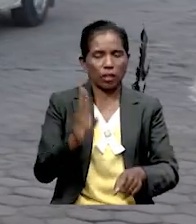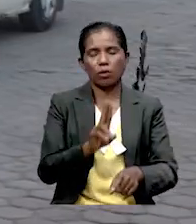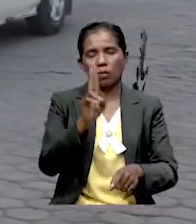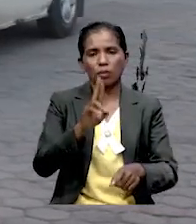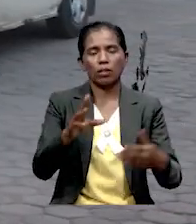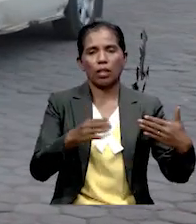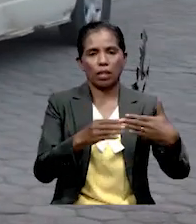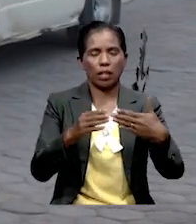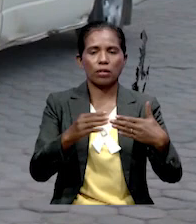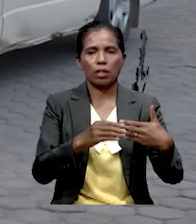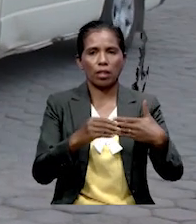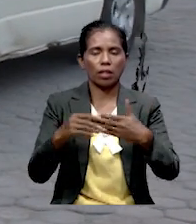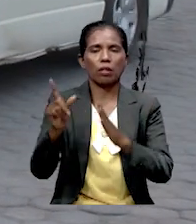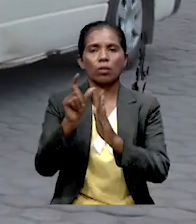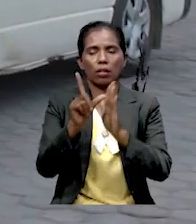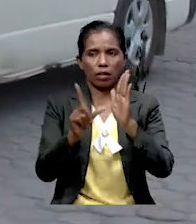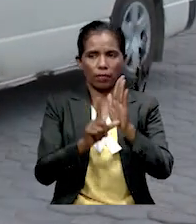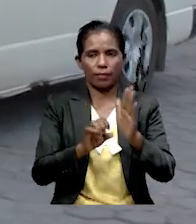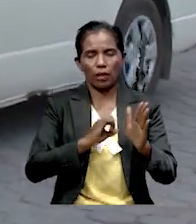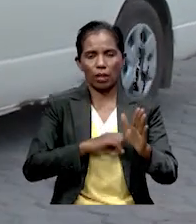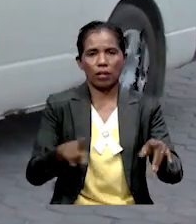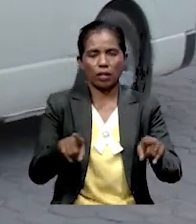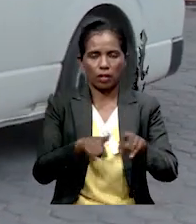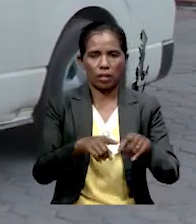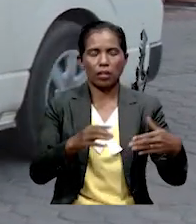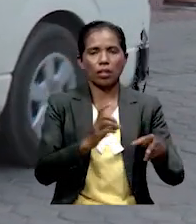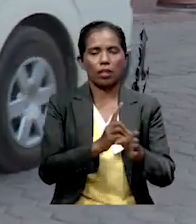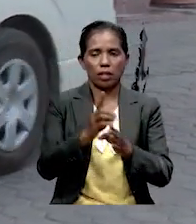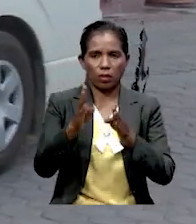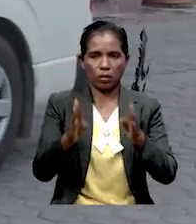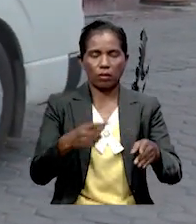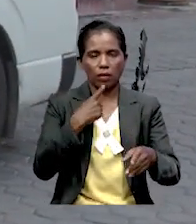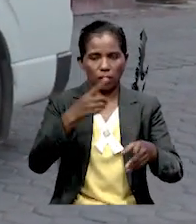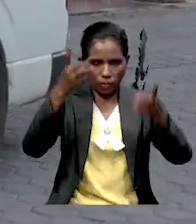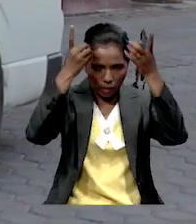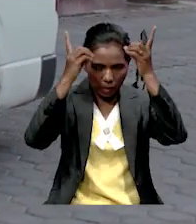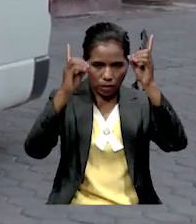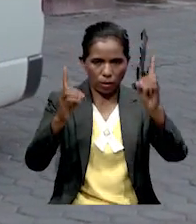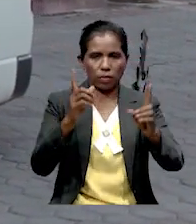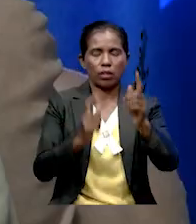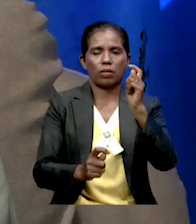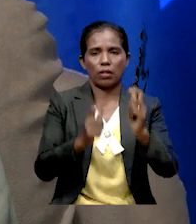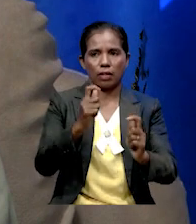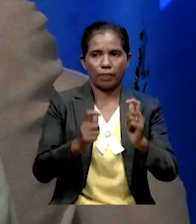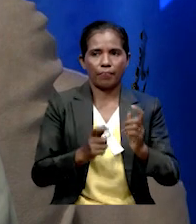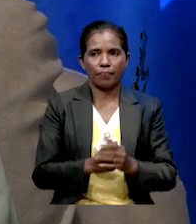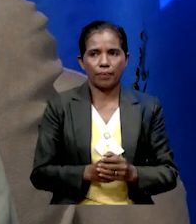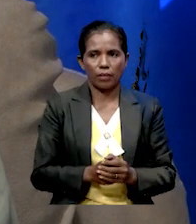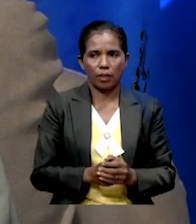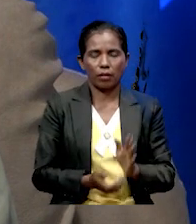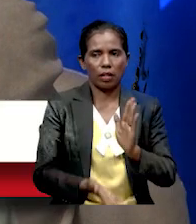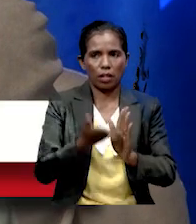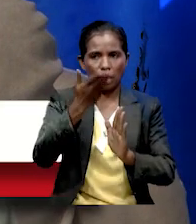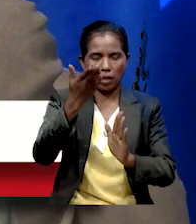lei. Hanesan diretor adjunto haula iha competência para tu comenta ba decisão tribunal nian. Decisão tribunal ne